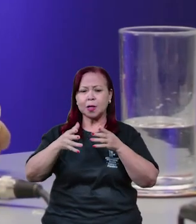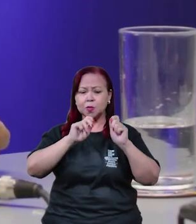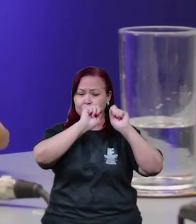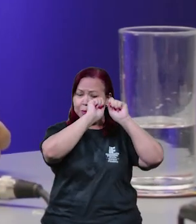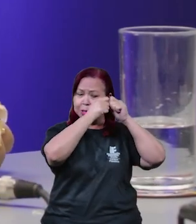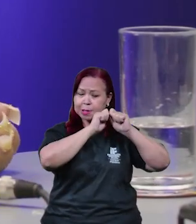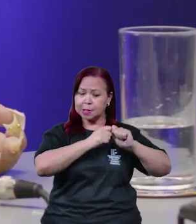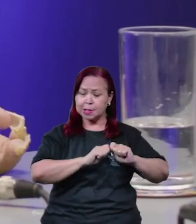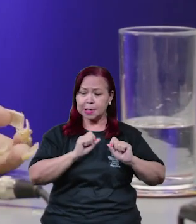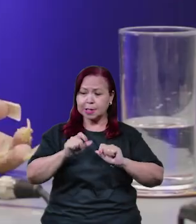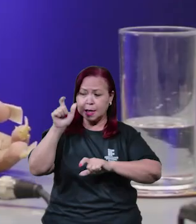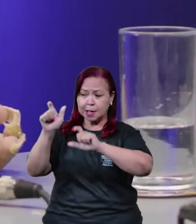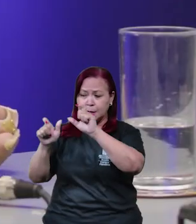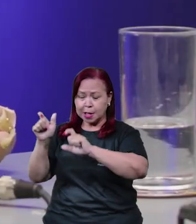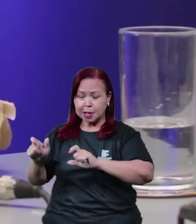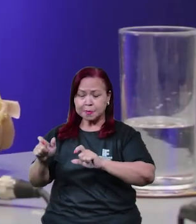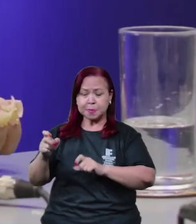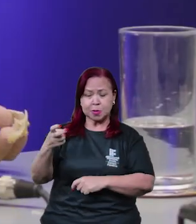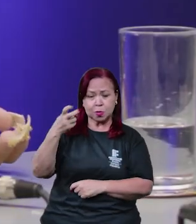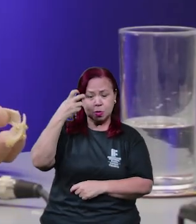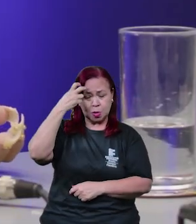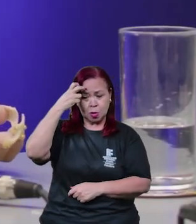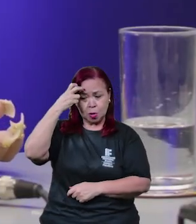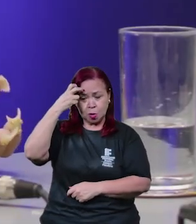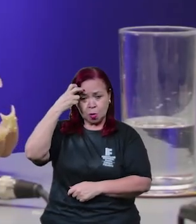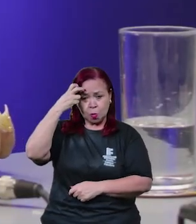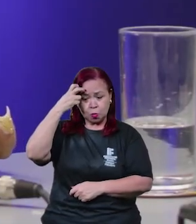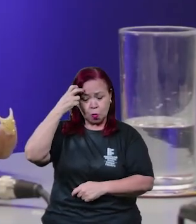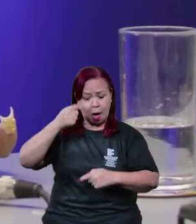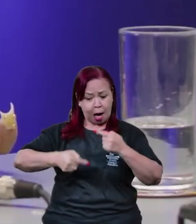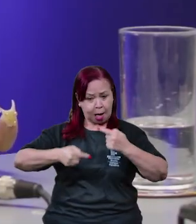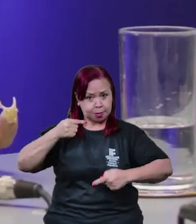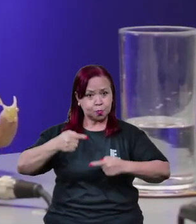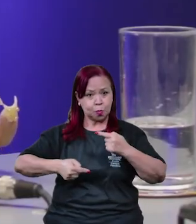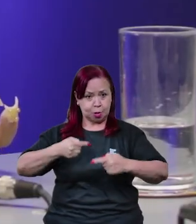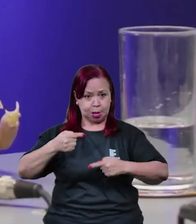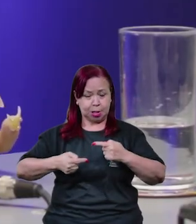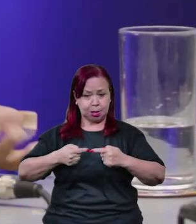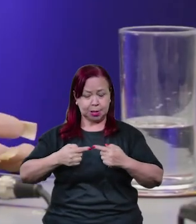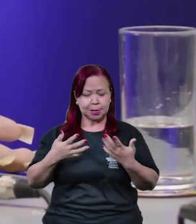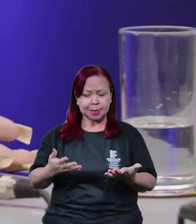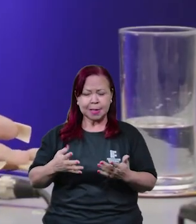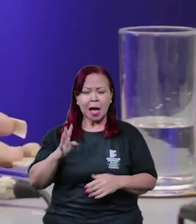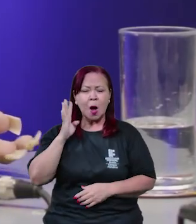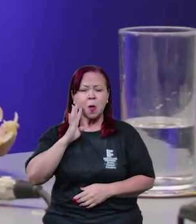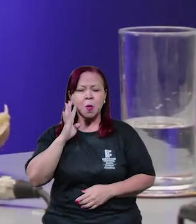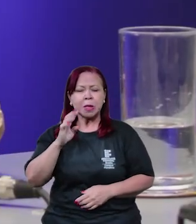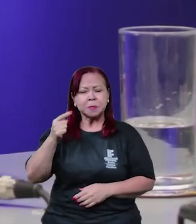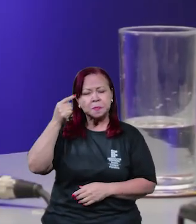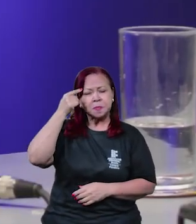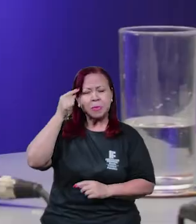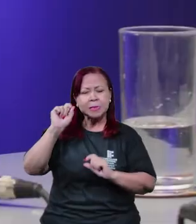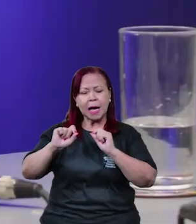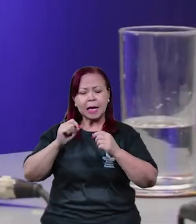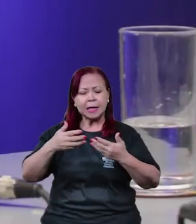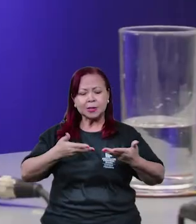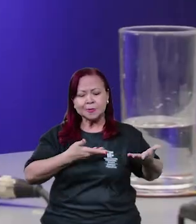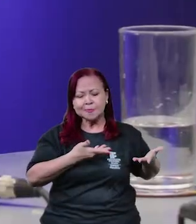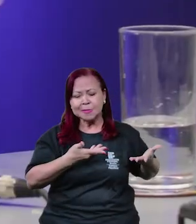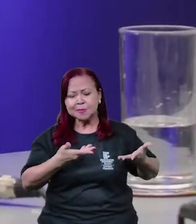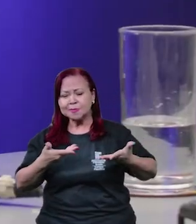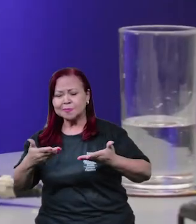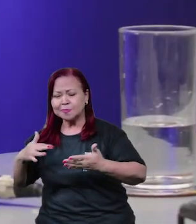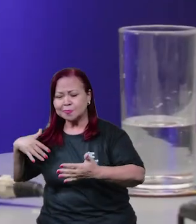serem agentes culturais, seres políticos, né? E é muito louco a gente pensar que a gente carrega toda